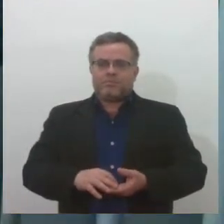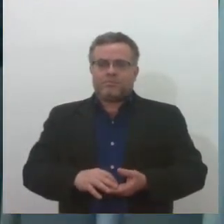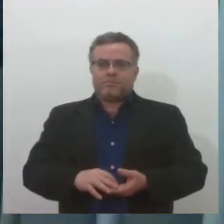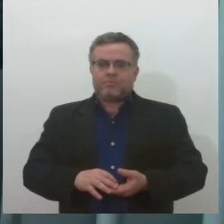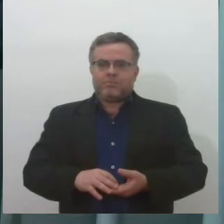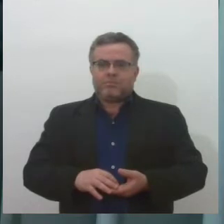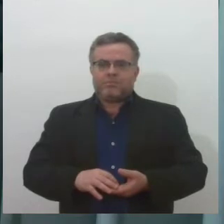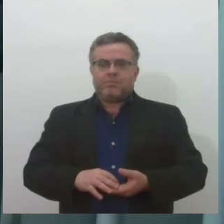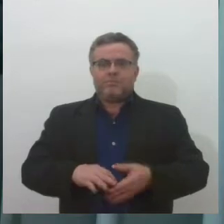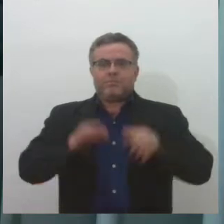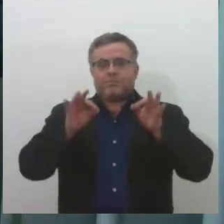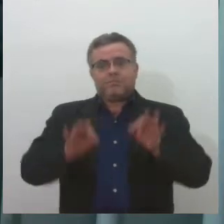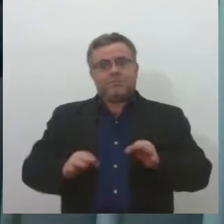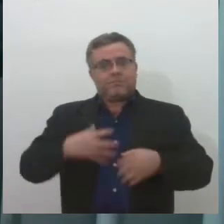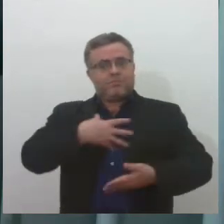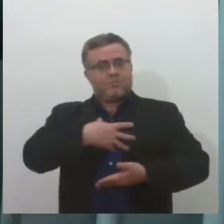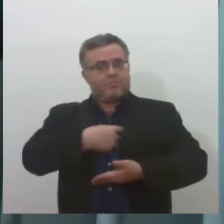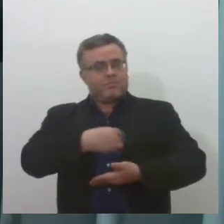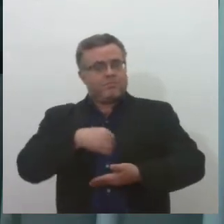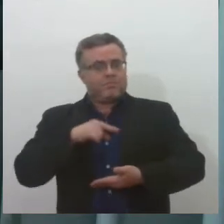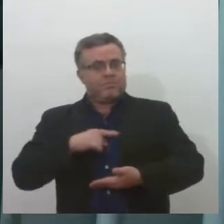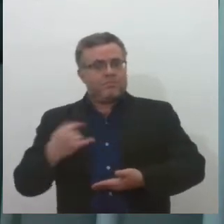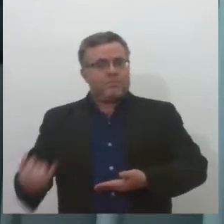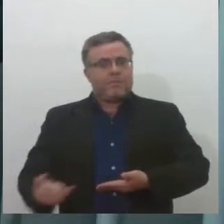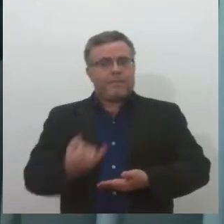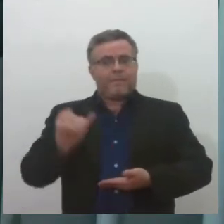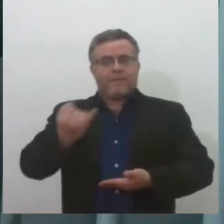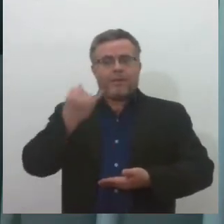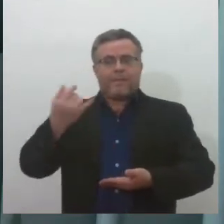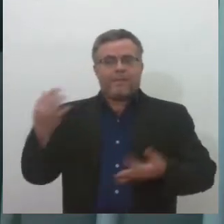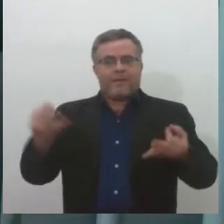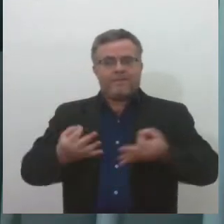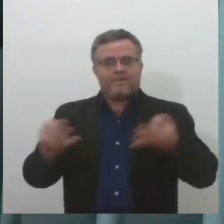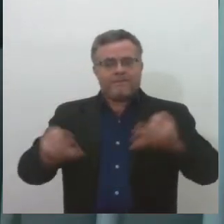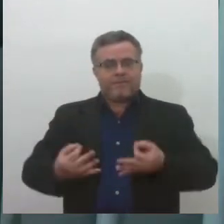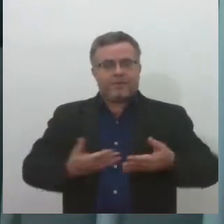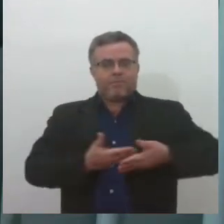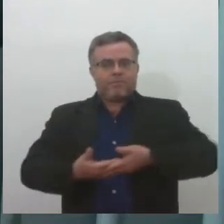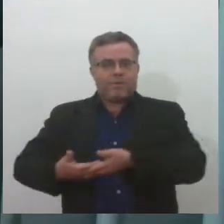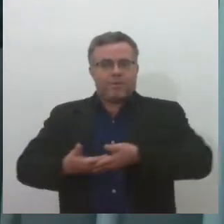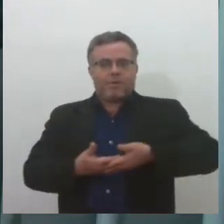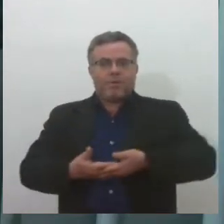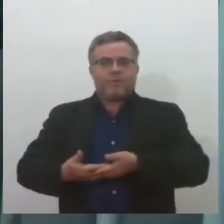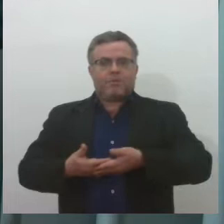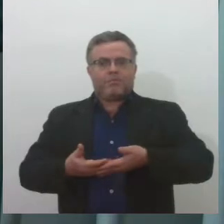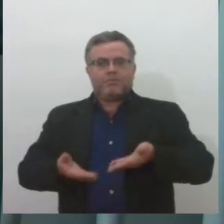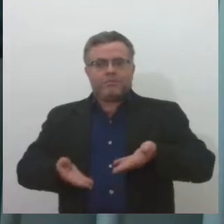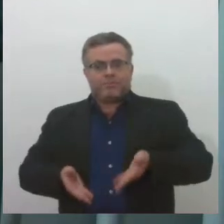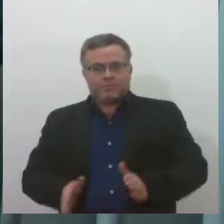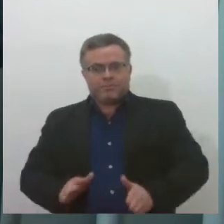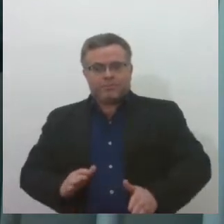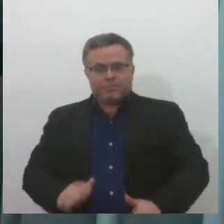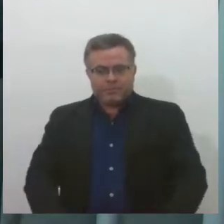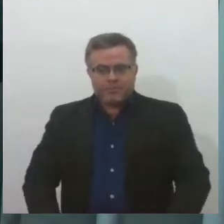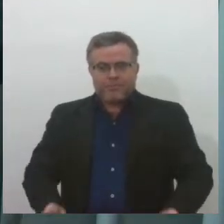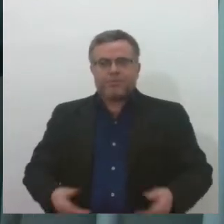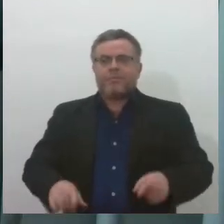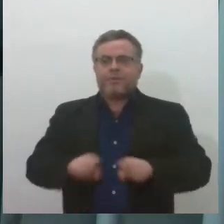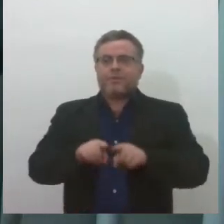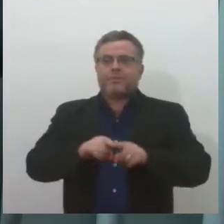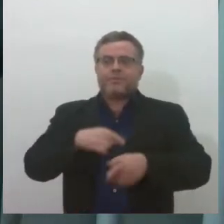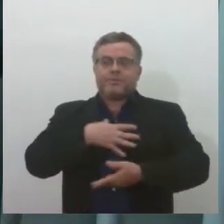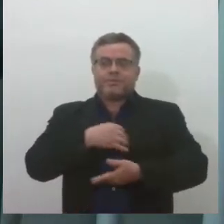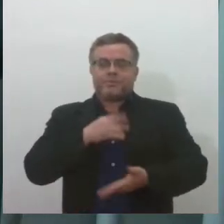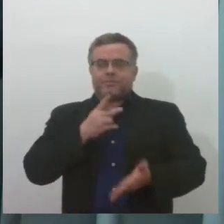com certeza o leite materno é o alimento mais completo que o bebê pode receber desde o seu nascimento e o ato de amamentar